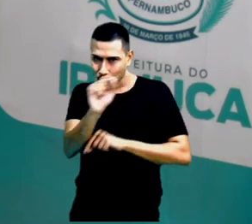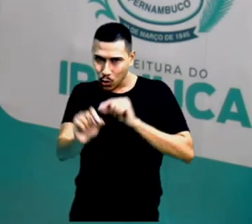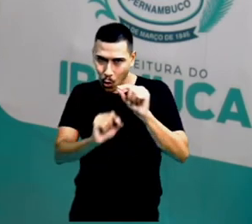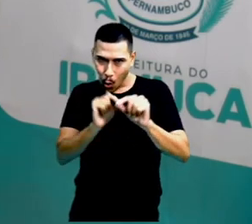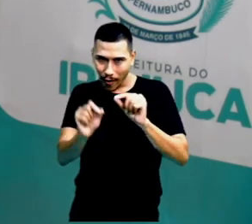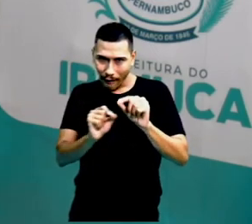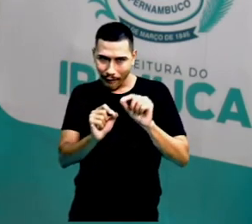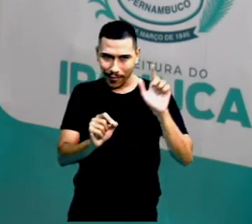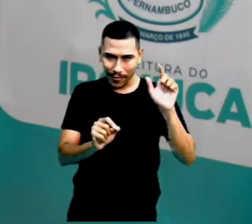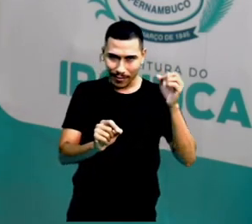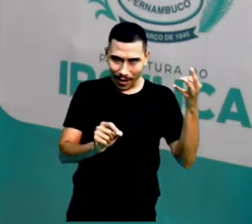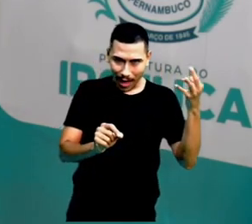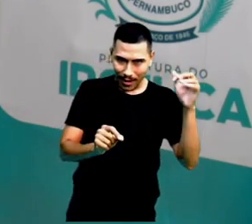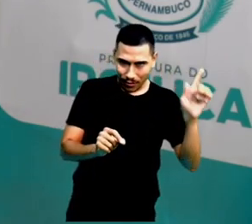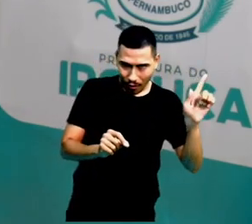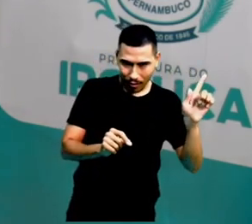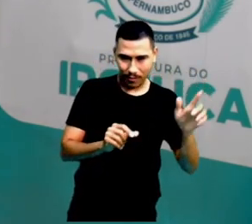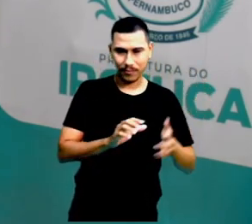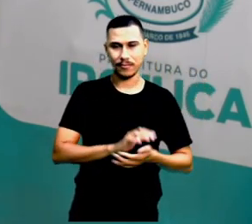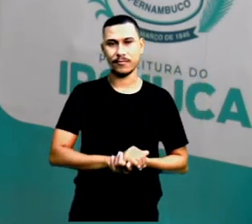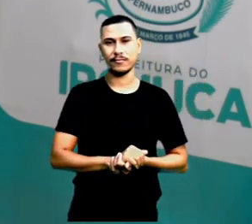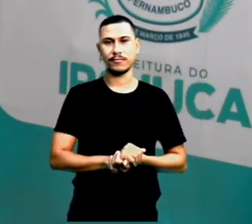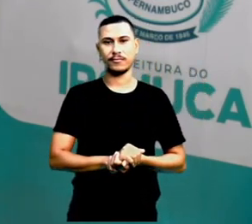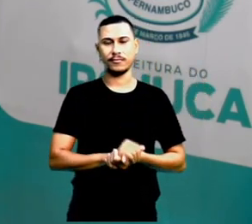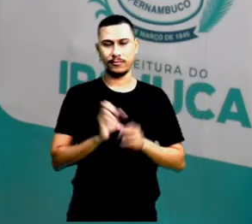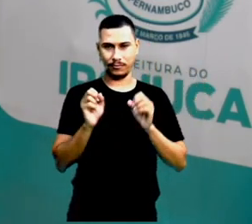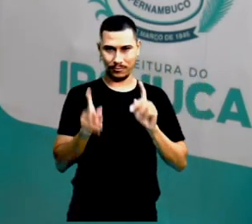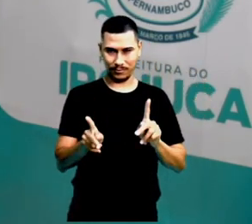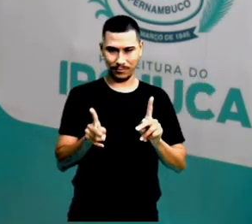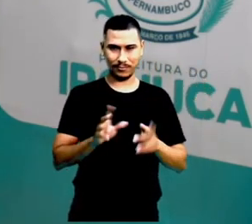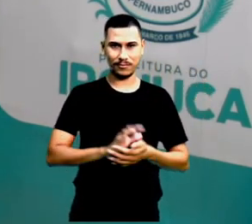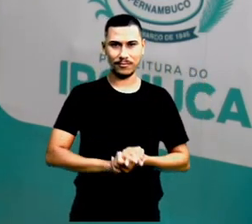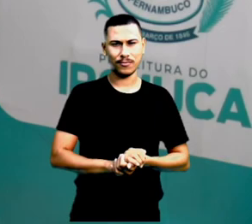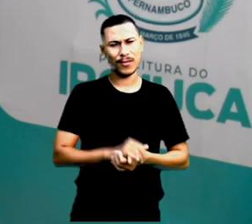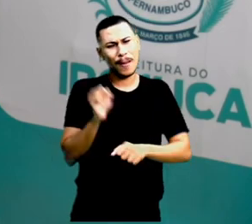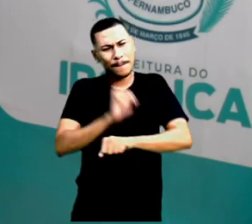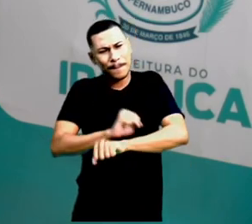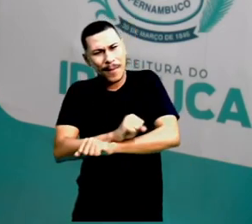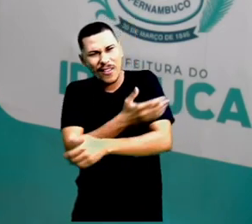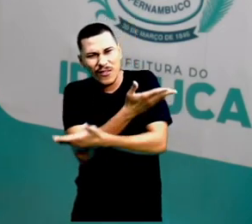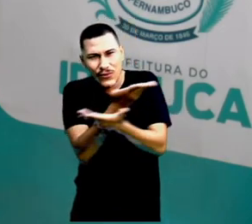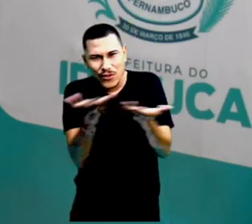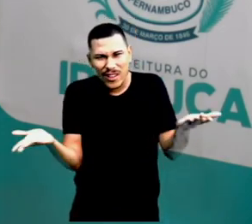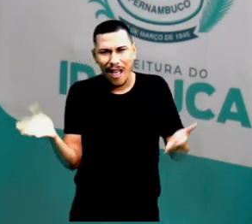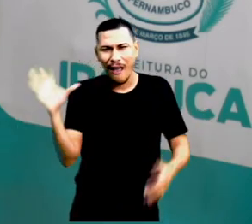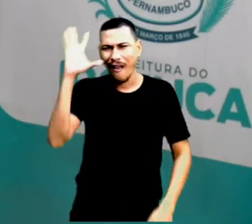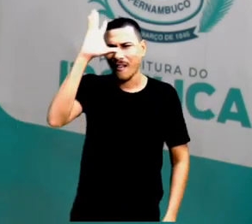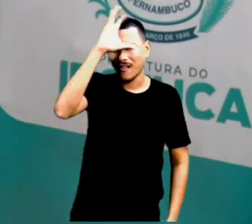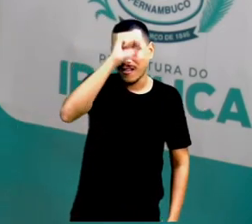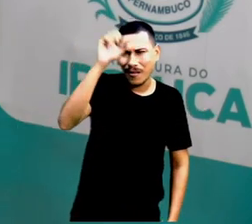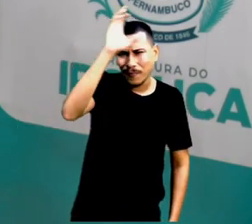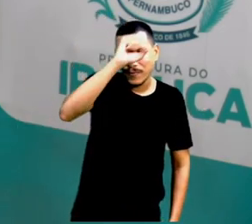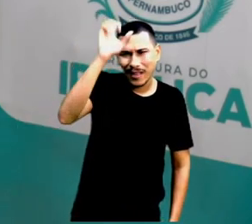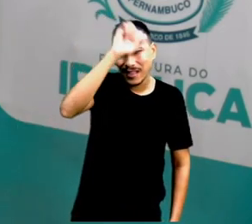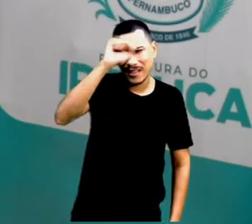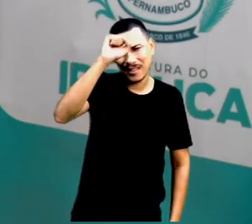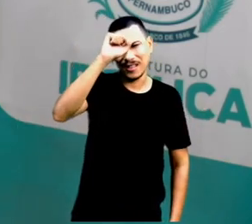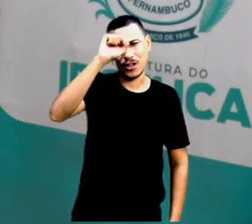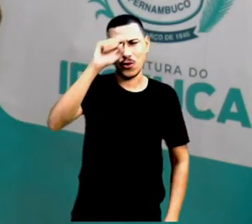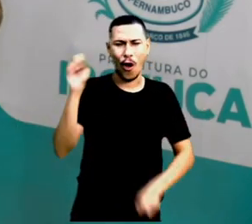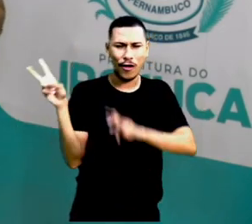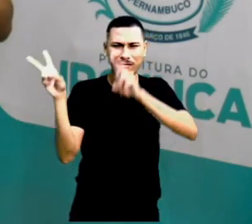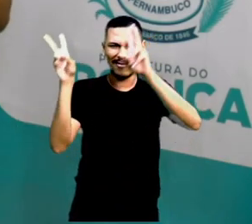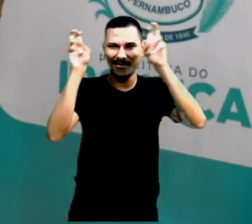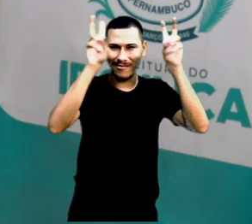de usuários acessando ao mesmo tempo. Ok? Então, espero que vocês tenham compreendido um pouco